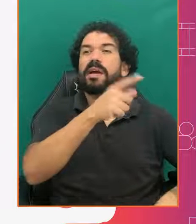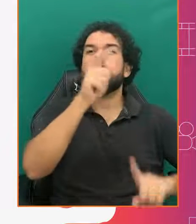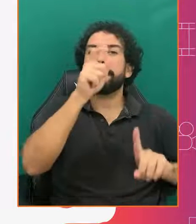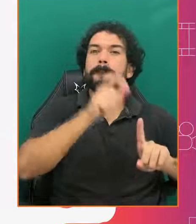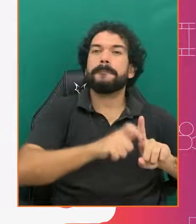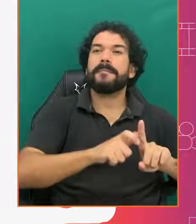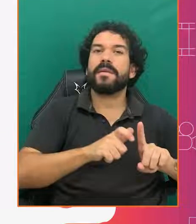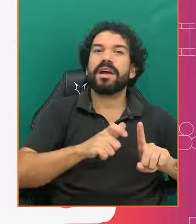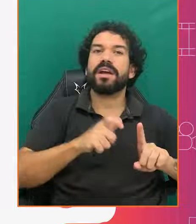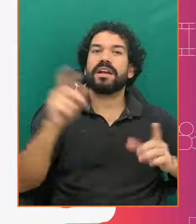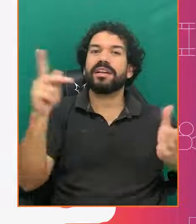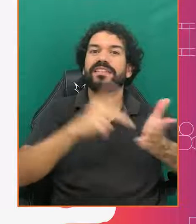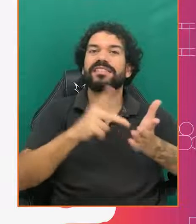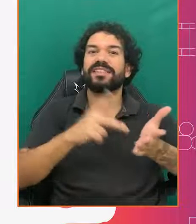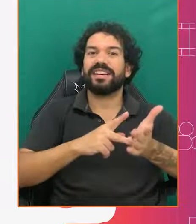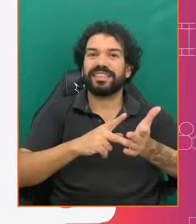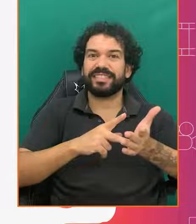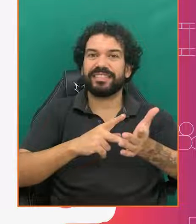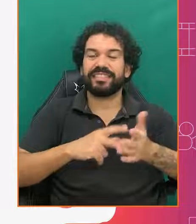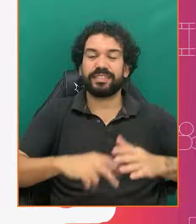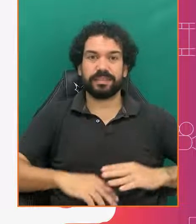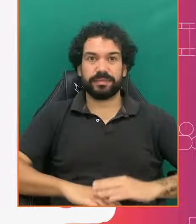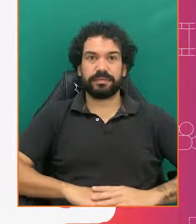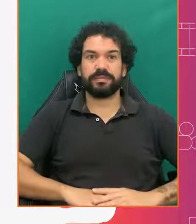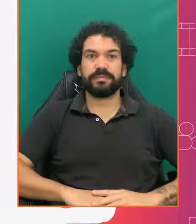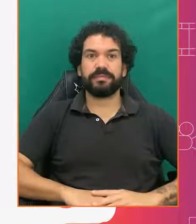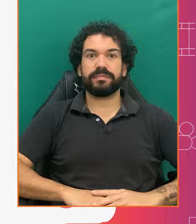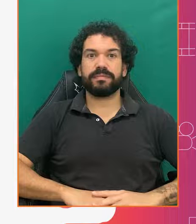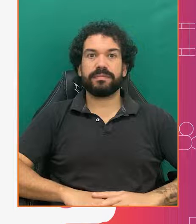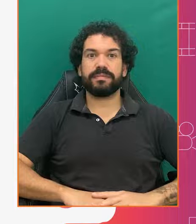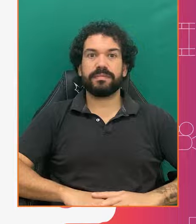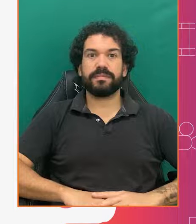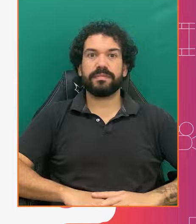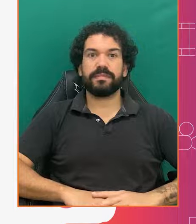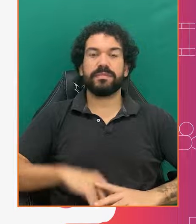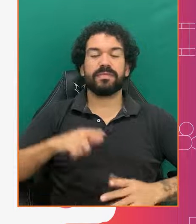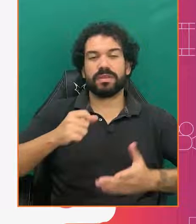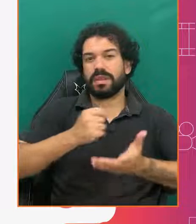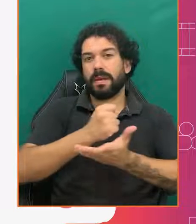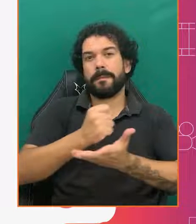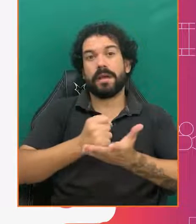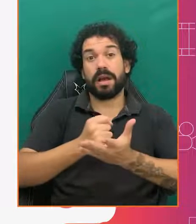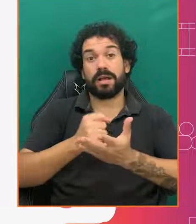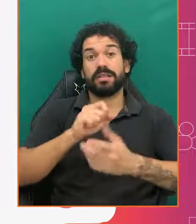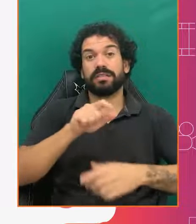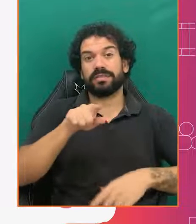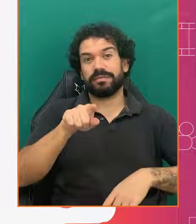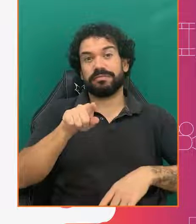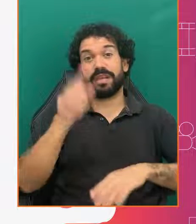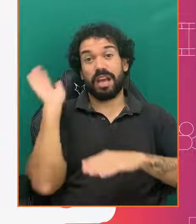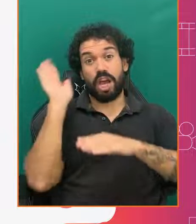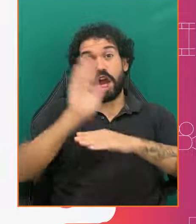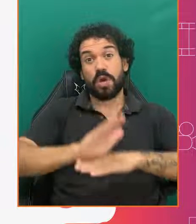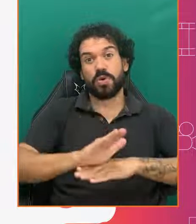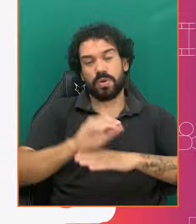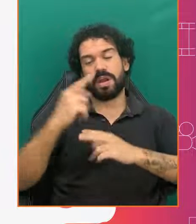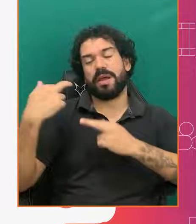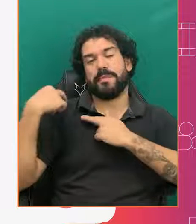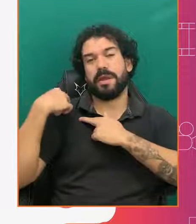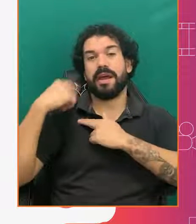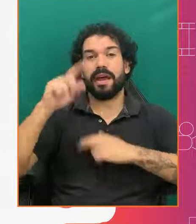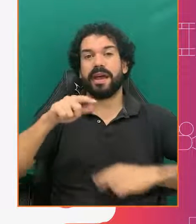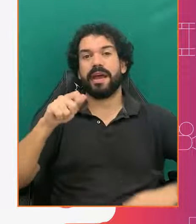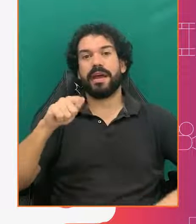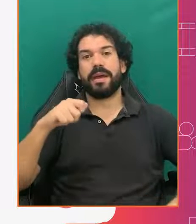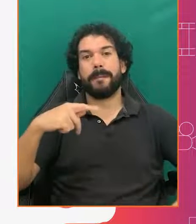aquele personagem fosse real. Um dos princípios que são responsáveis por isso é